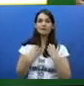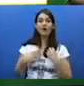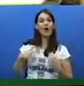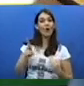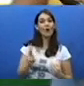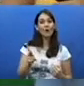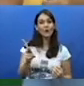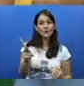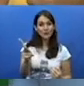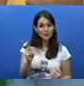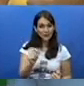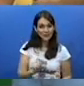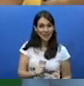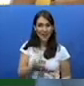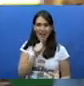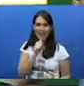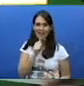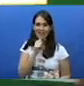Continuando ainda na página